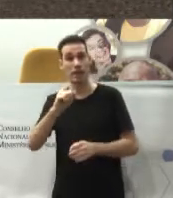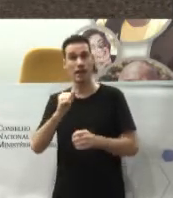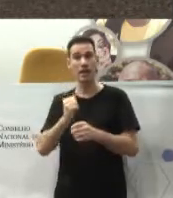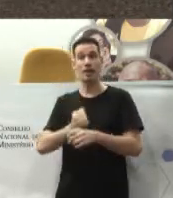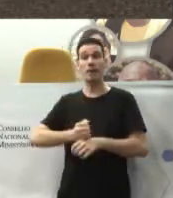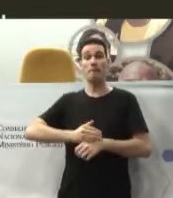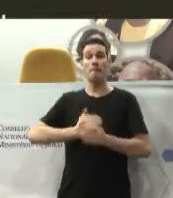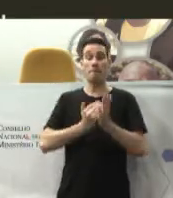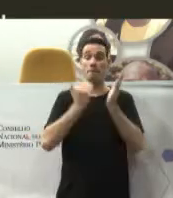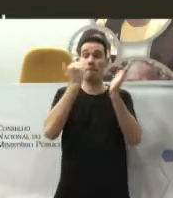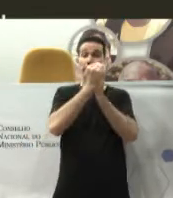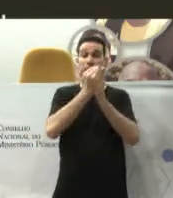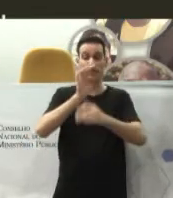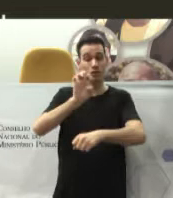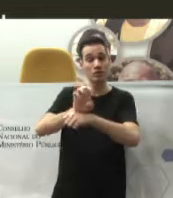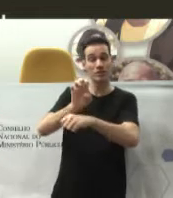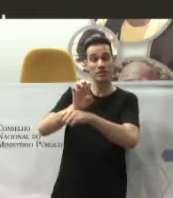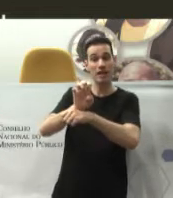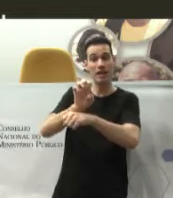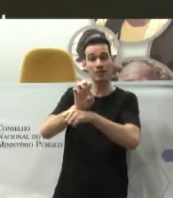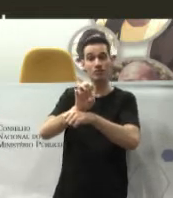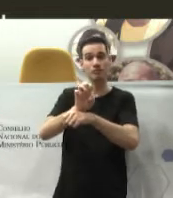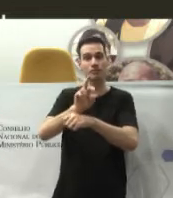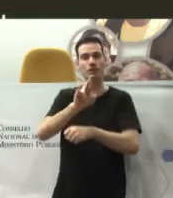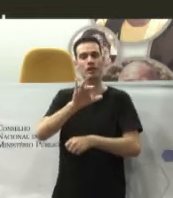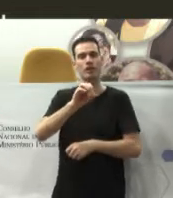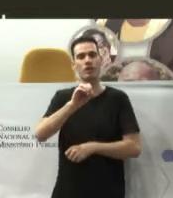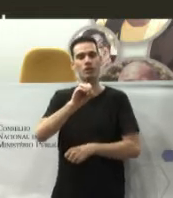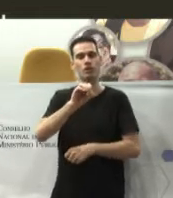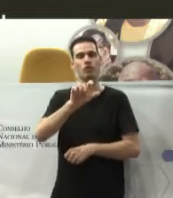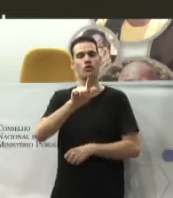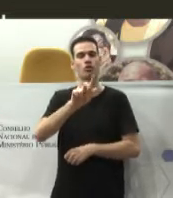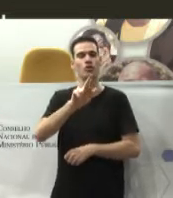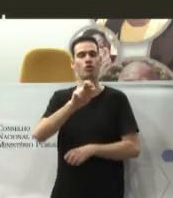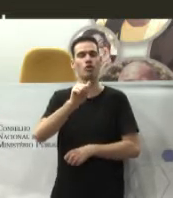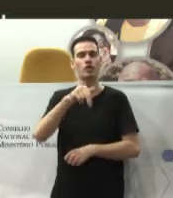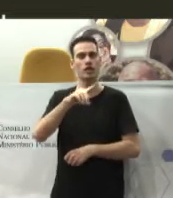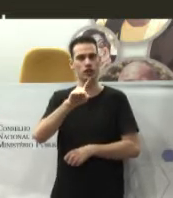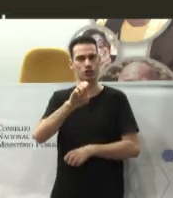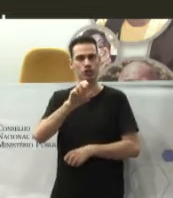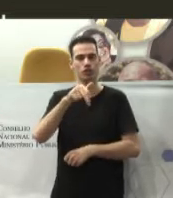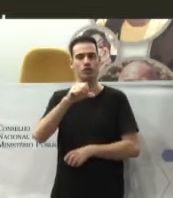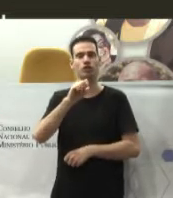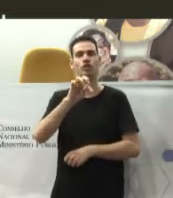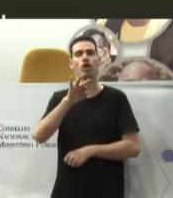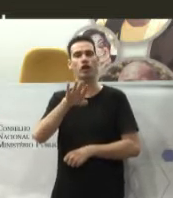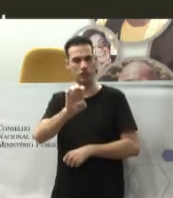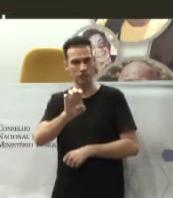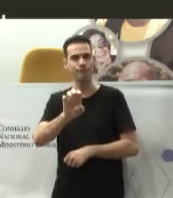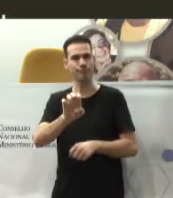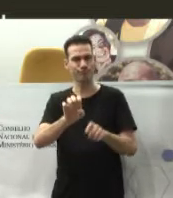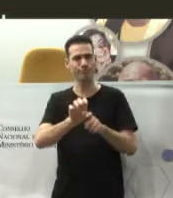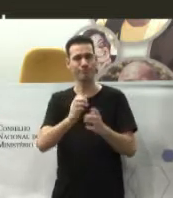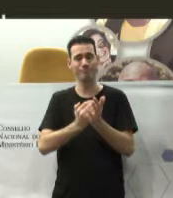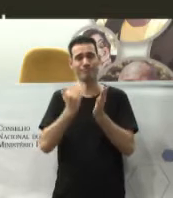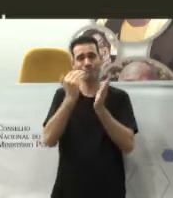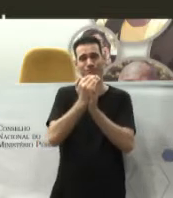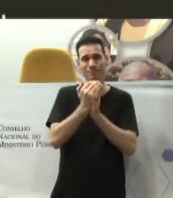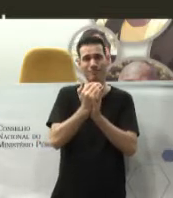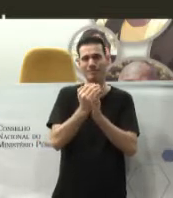Norte. E a gente conheceu a máfia das próteses. E termos como taxa de rolha